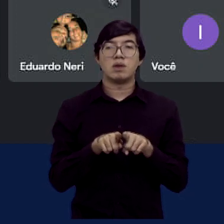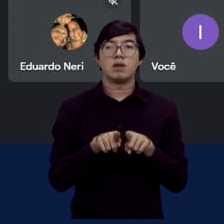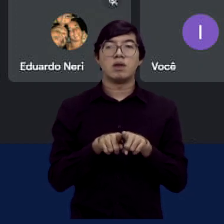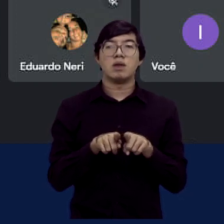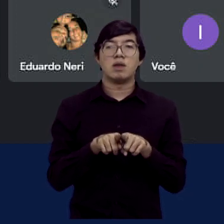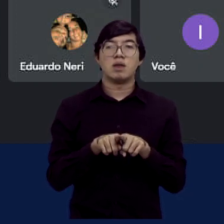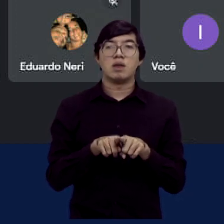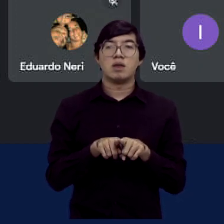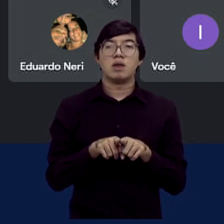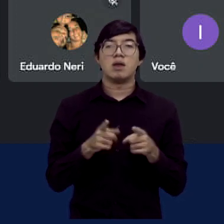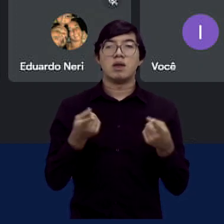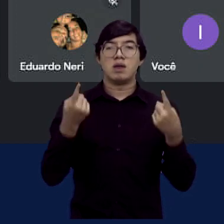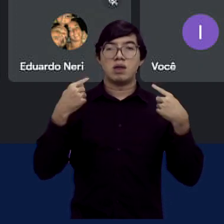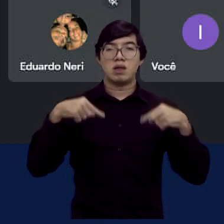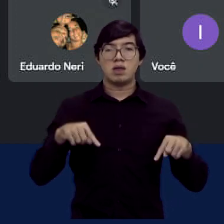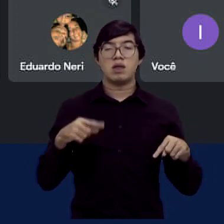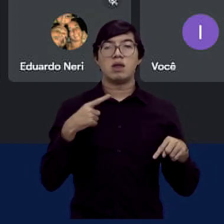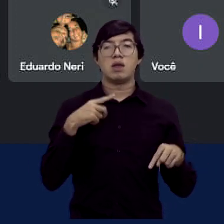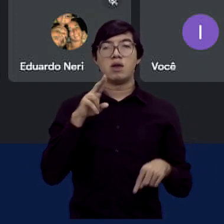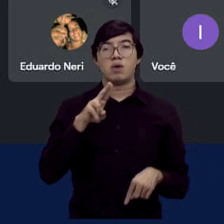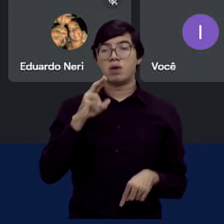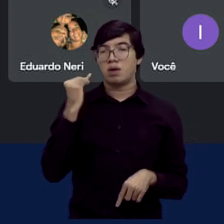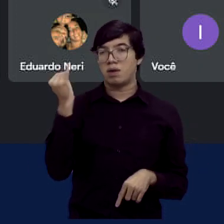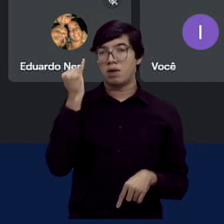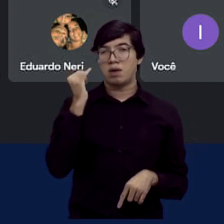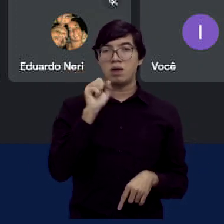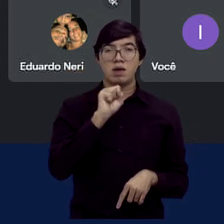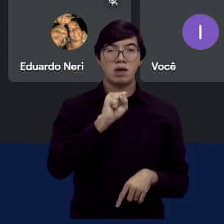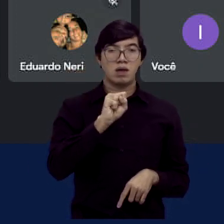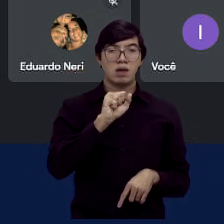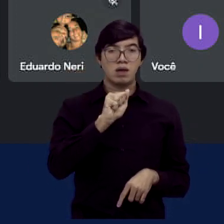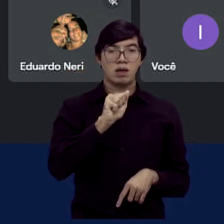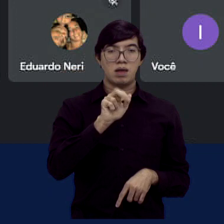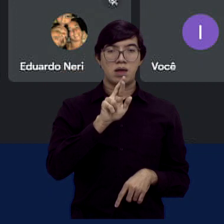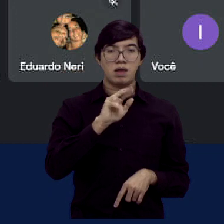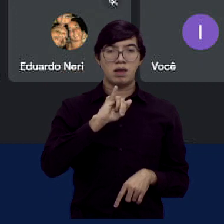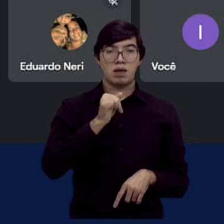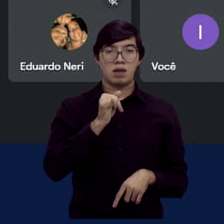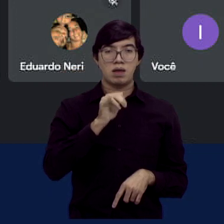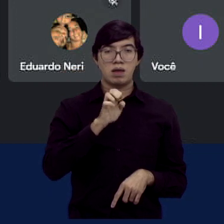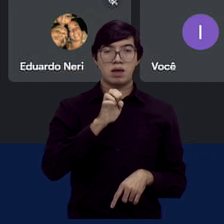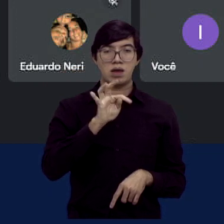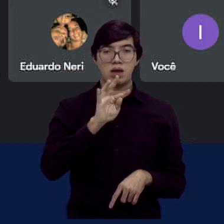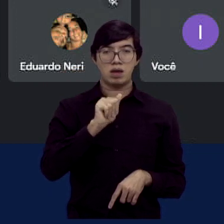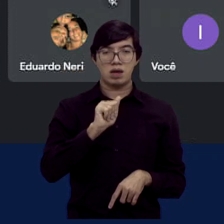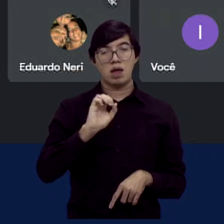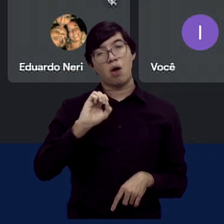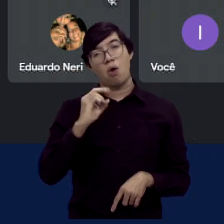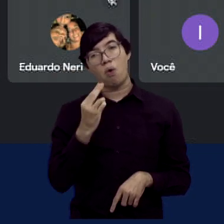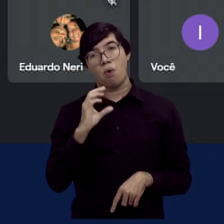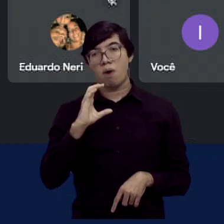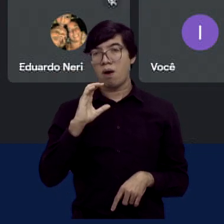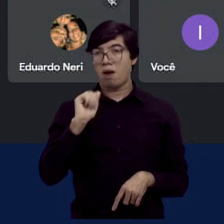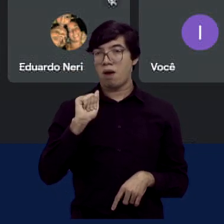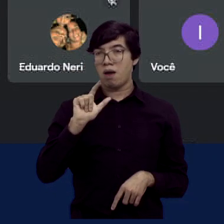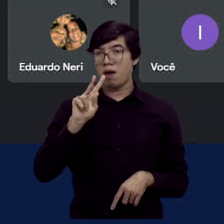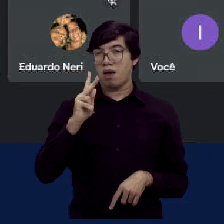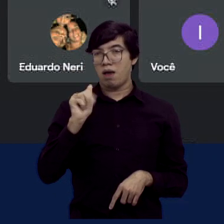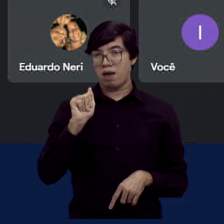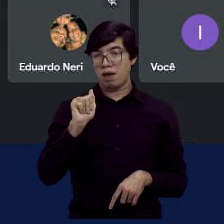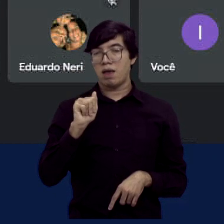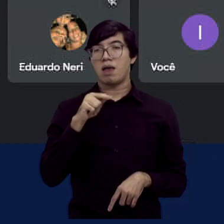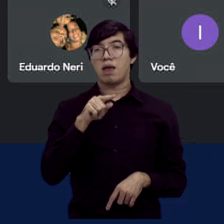a sarjeta ou calha. O que é? Sabe, tu pode voltar alguns slides aqui, tu volta para a